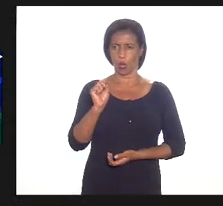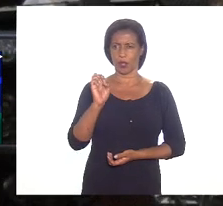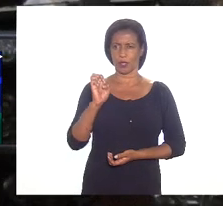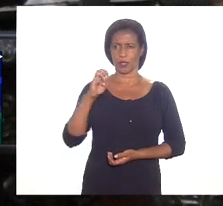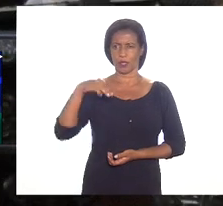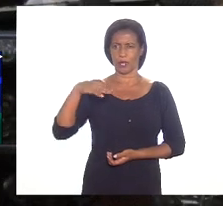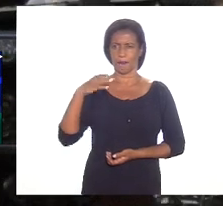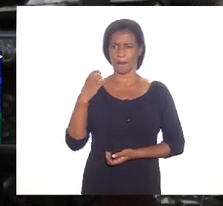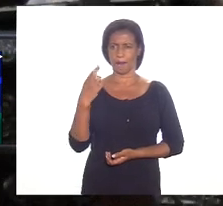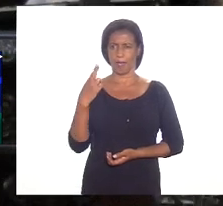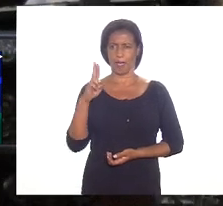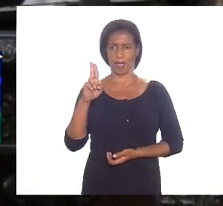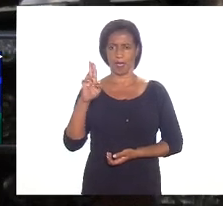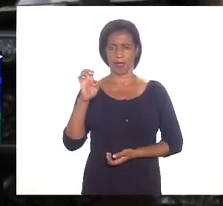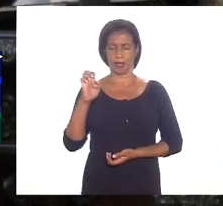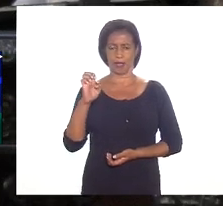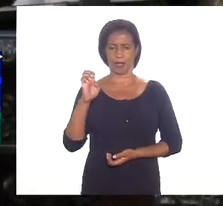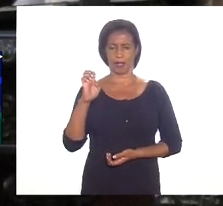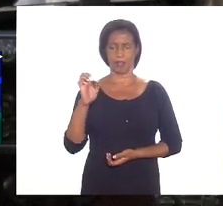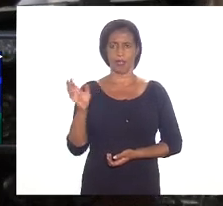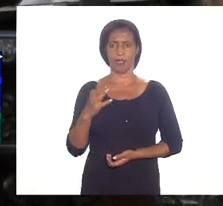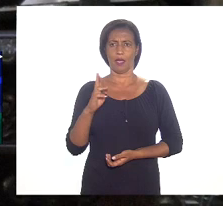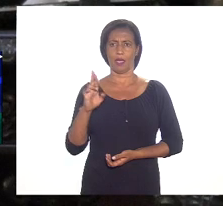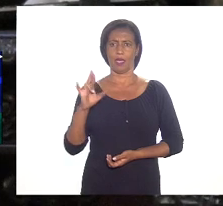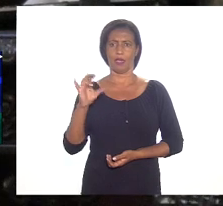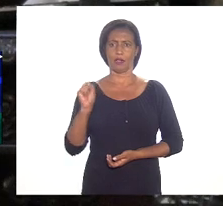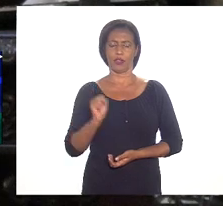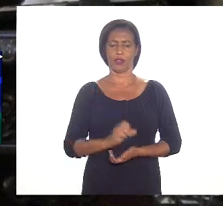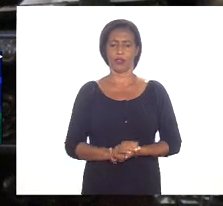o deputado rosenverg Reis